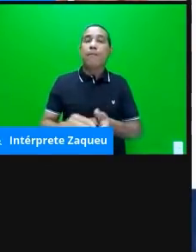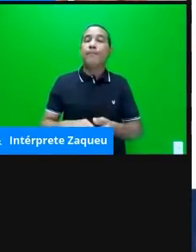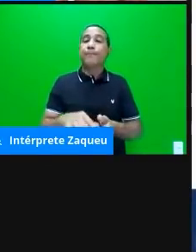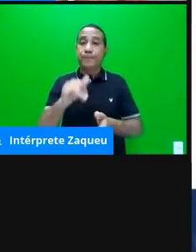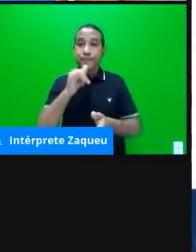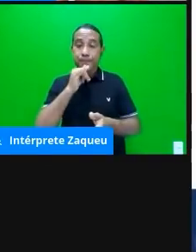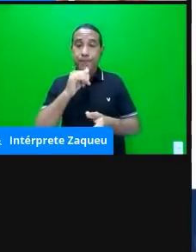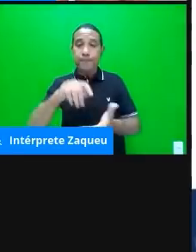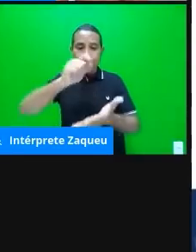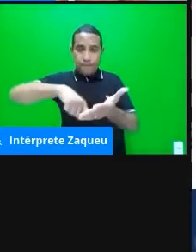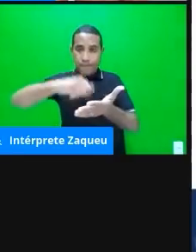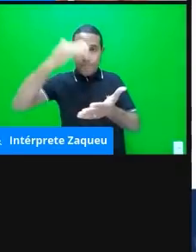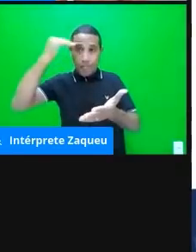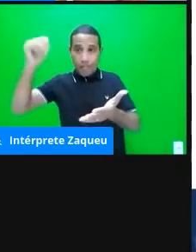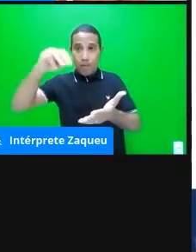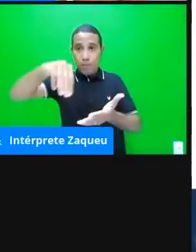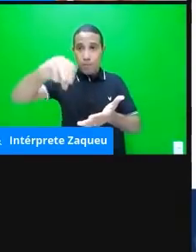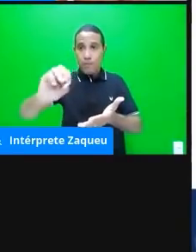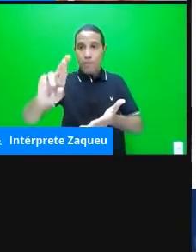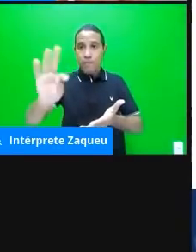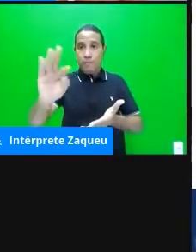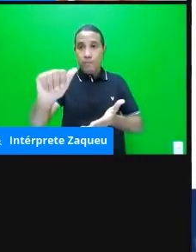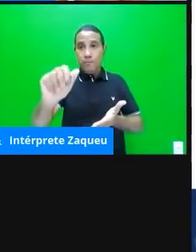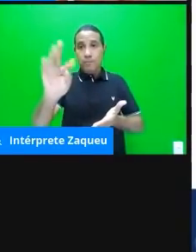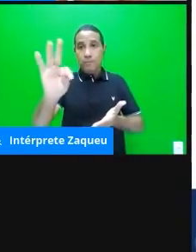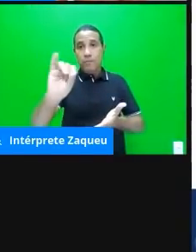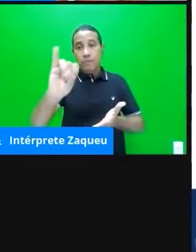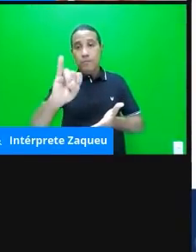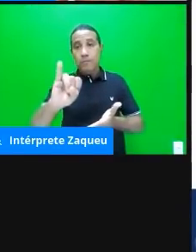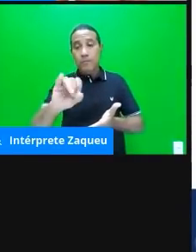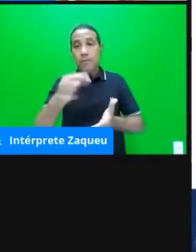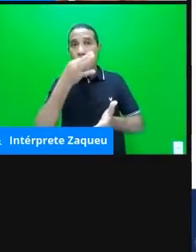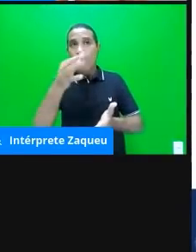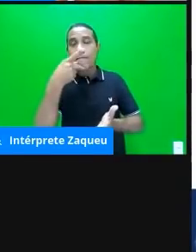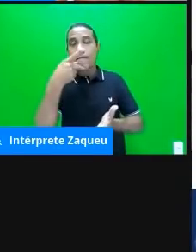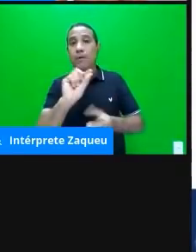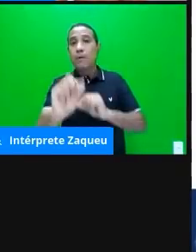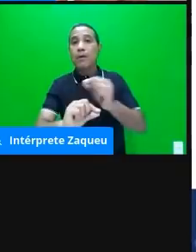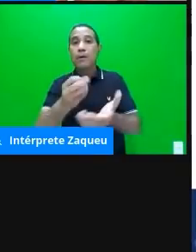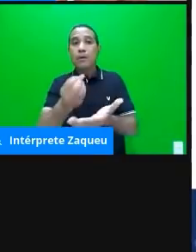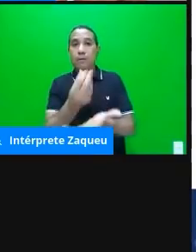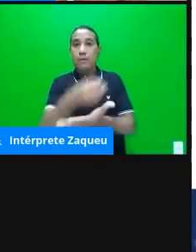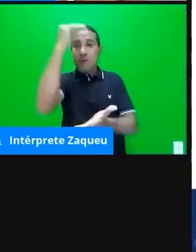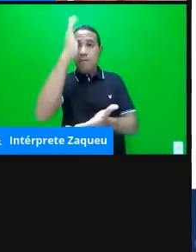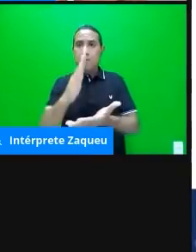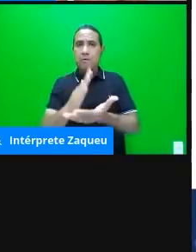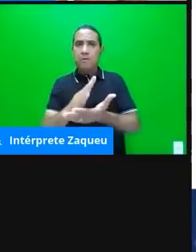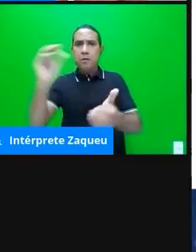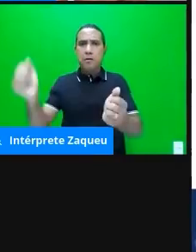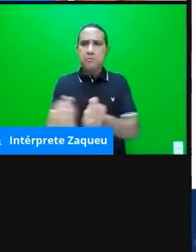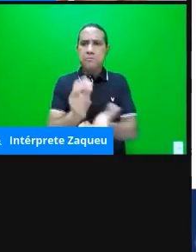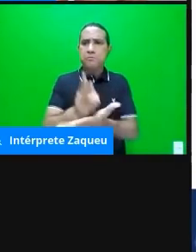a alfabetização no Brasil, ela tem essa característica de estar sempre o velho e o novo ao